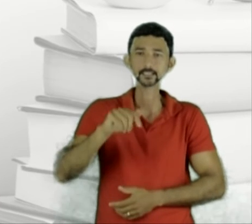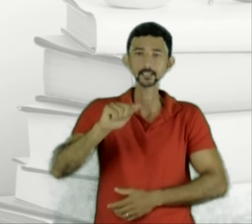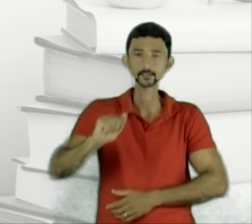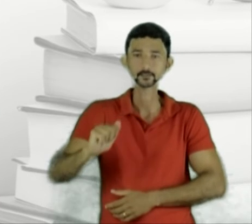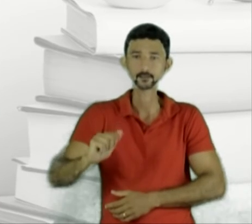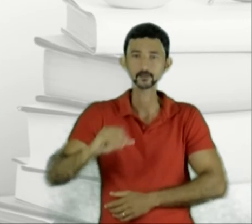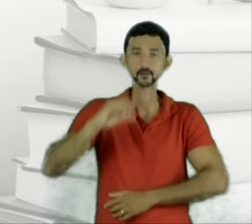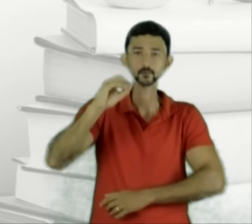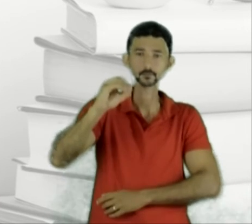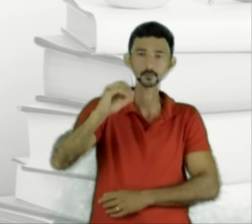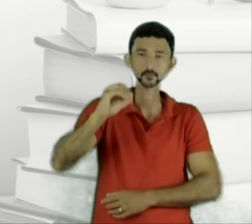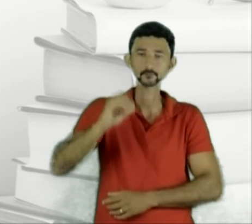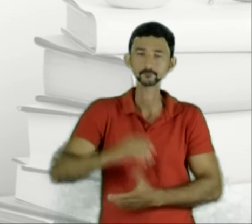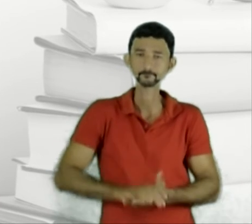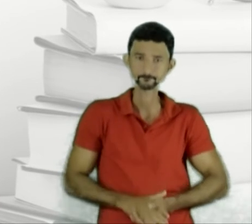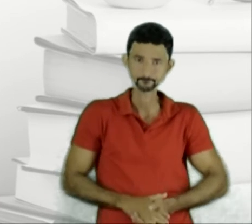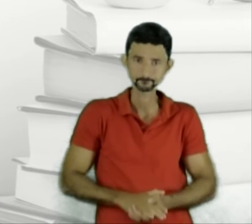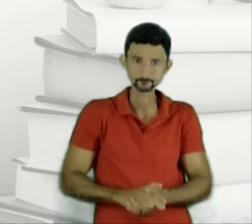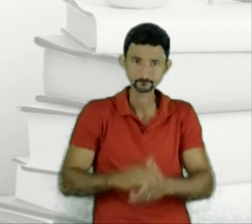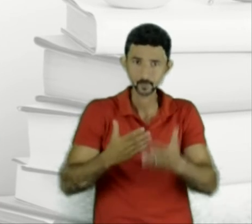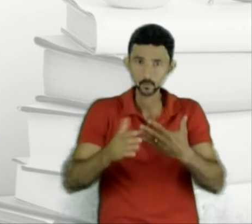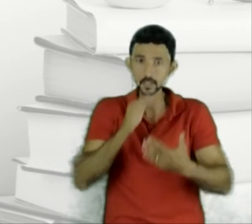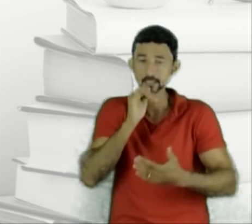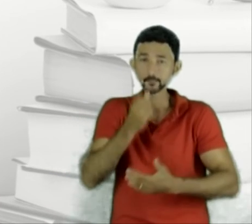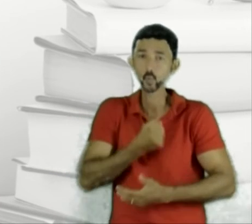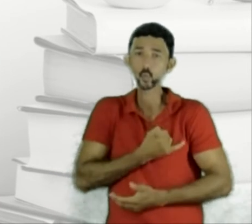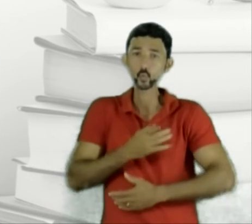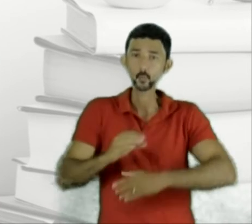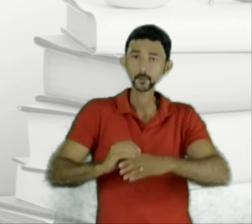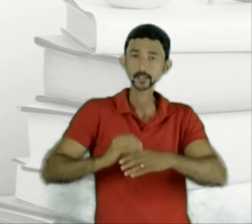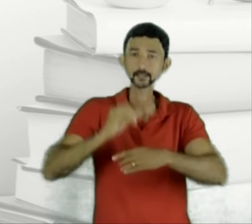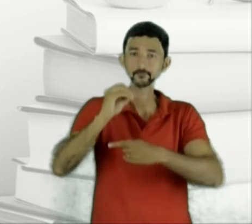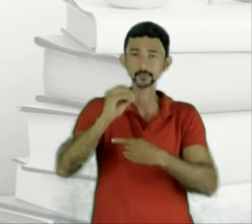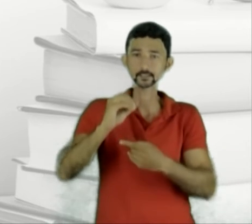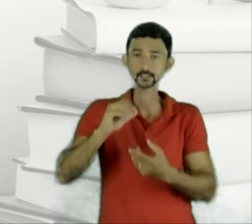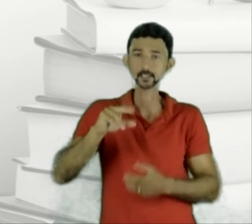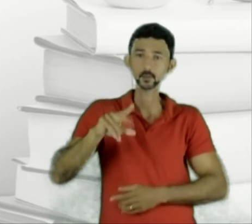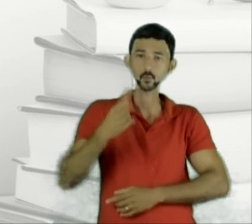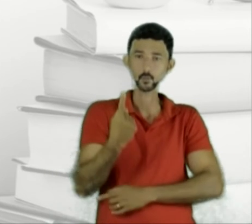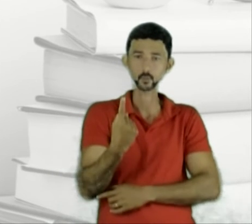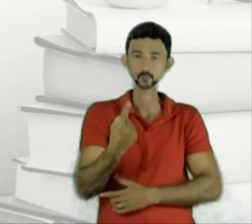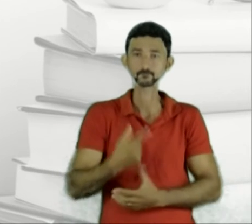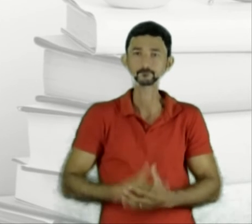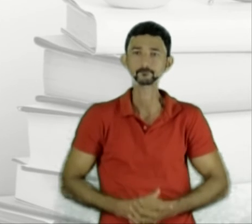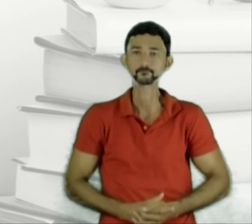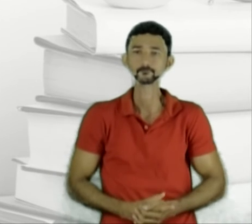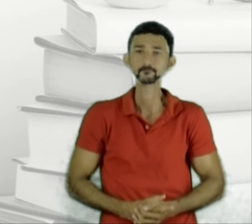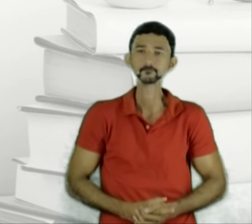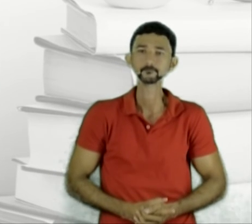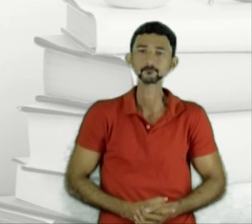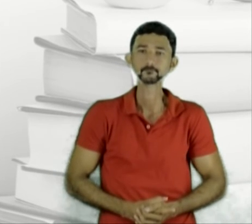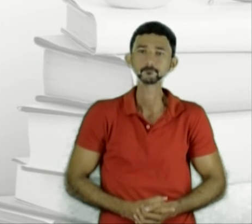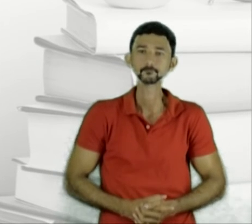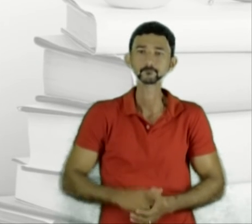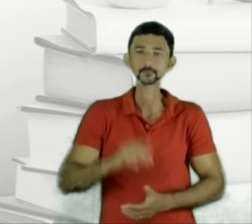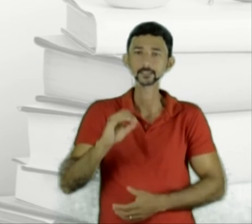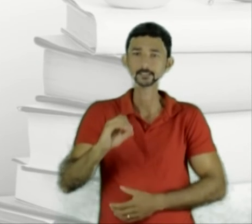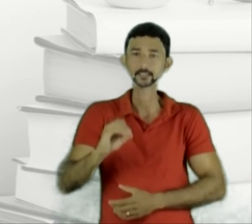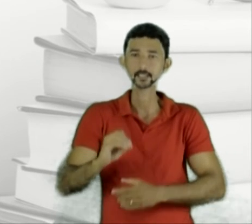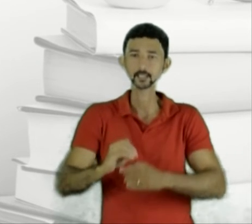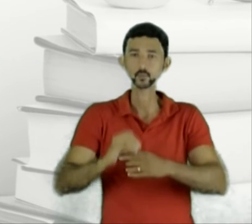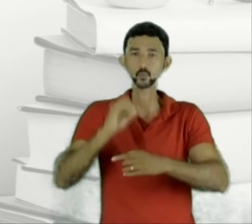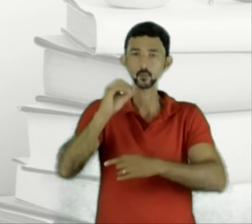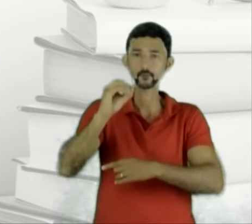7a elevado a 0. Lembrando que qualquer número elevado a 0 é igual a 1, certo? 0 elevado